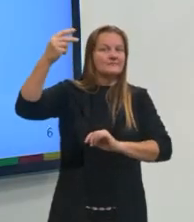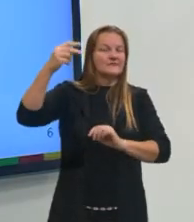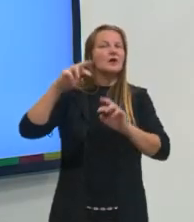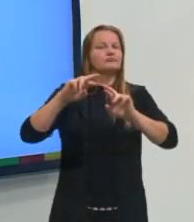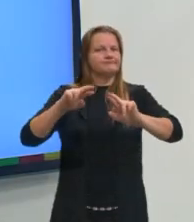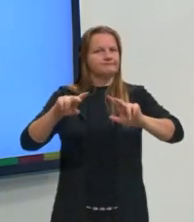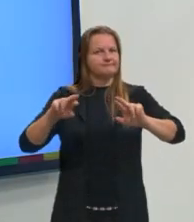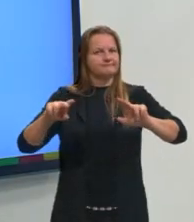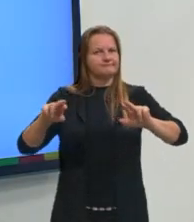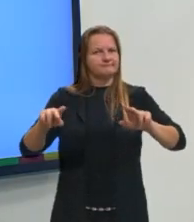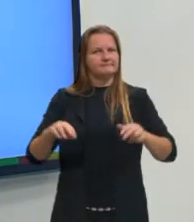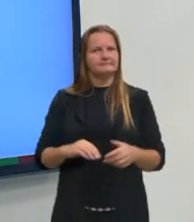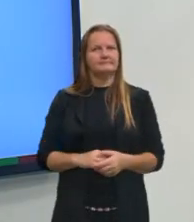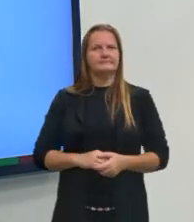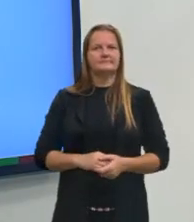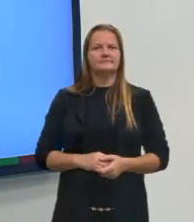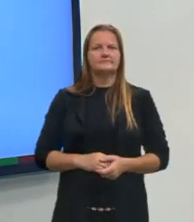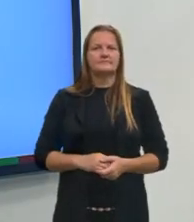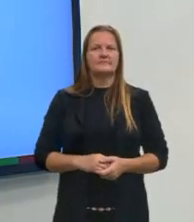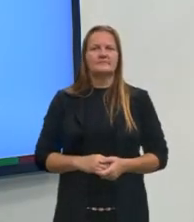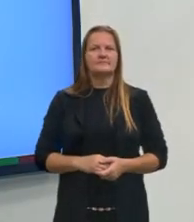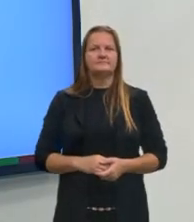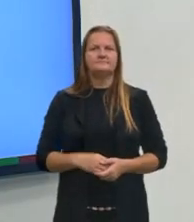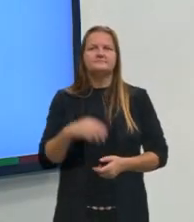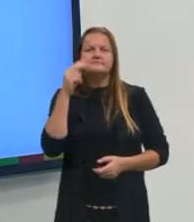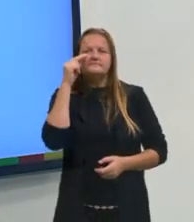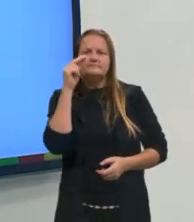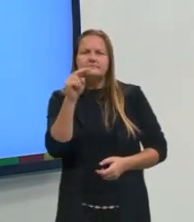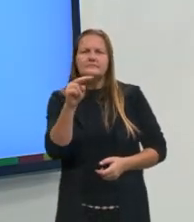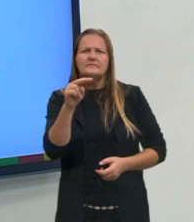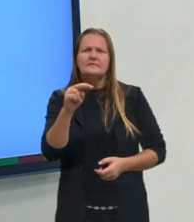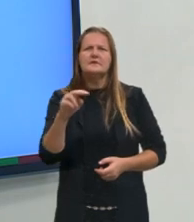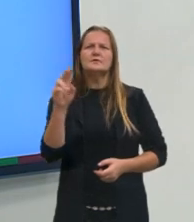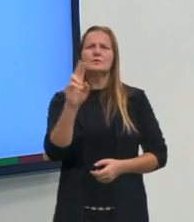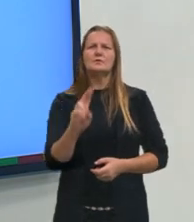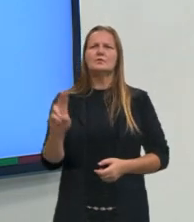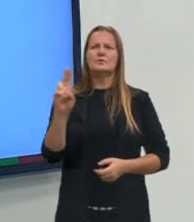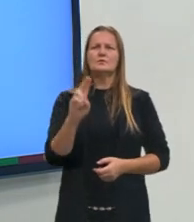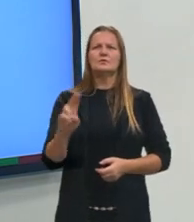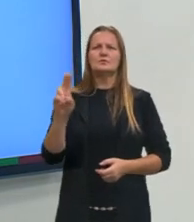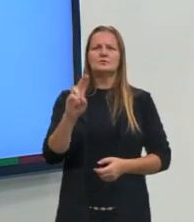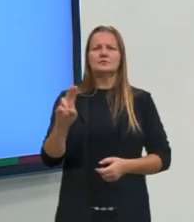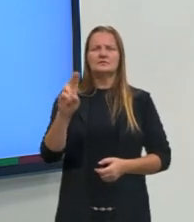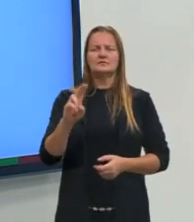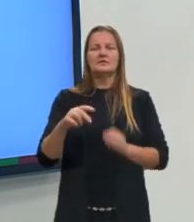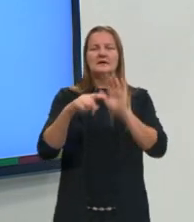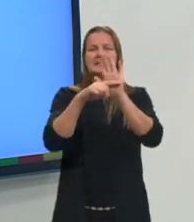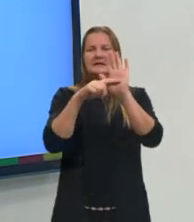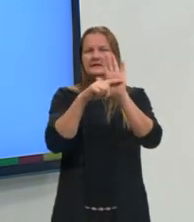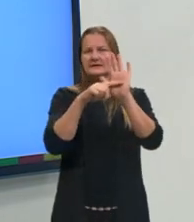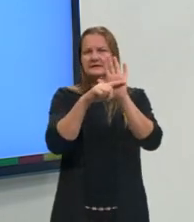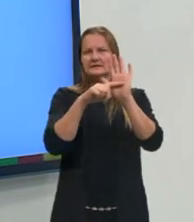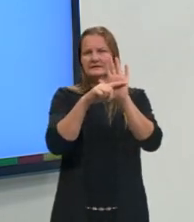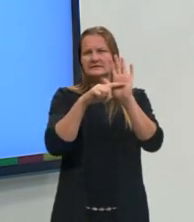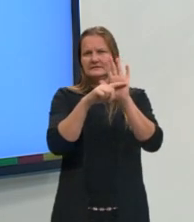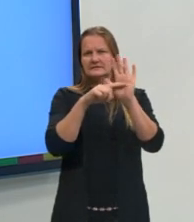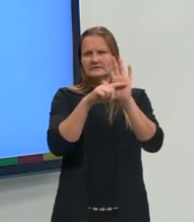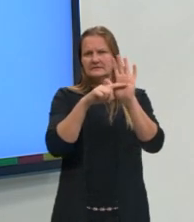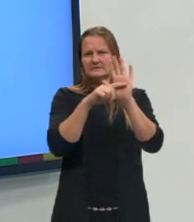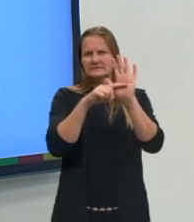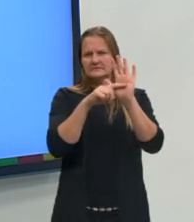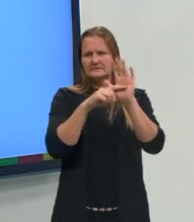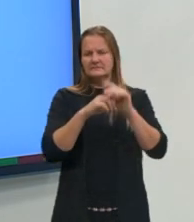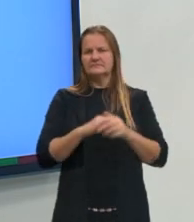tem uma diferença como vocês viram ali né antes a gente usa expoente negativo bastante